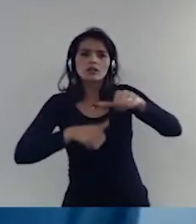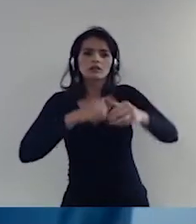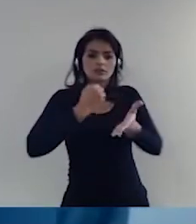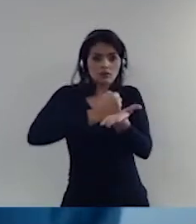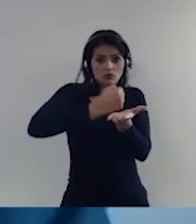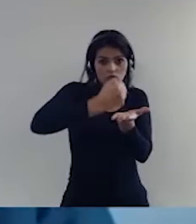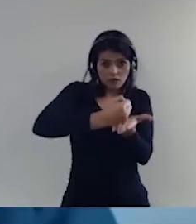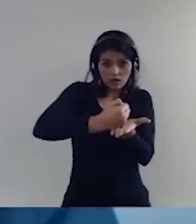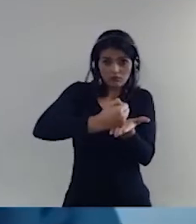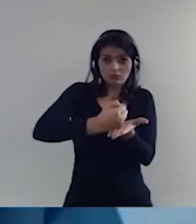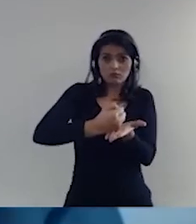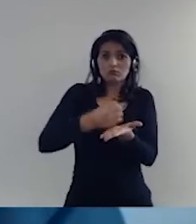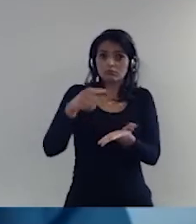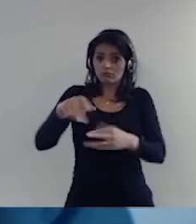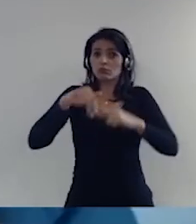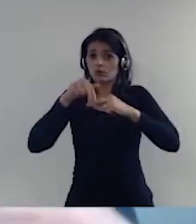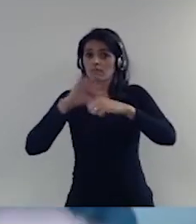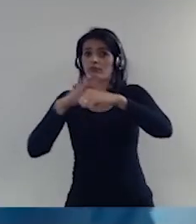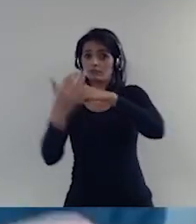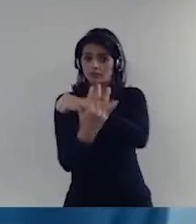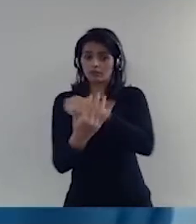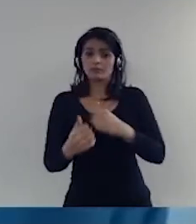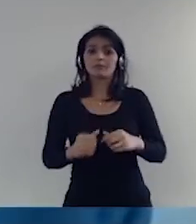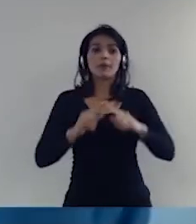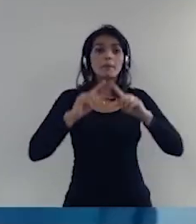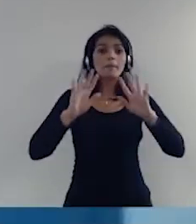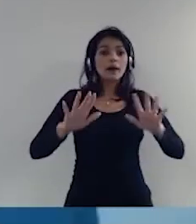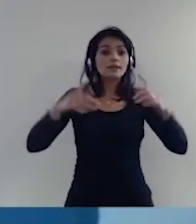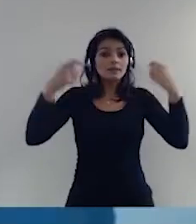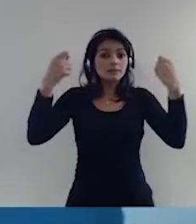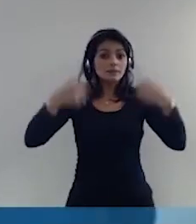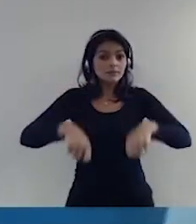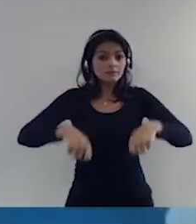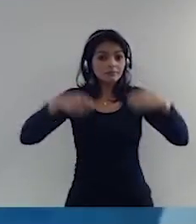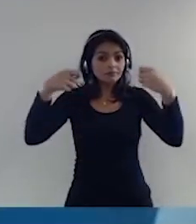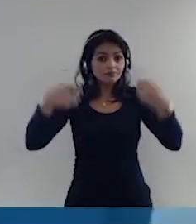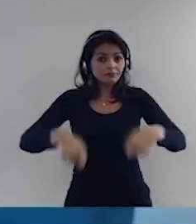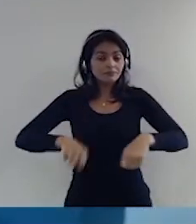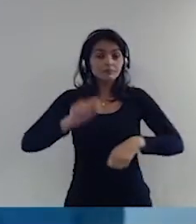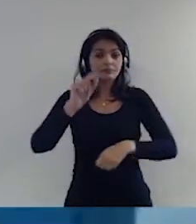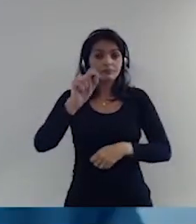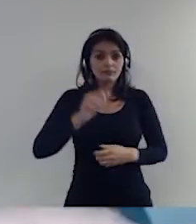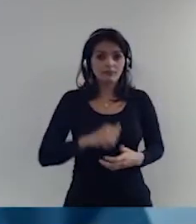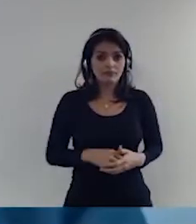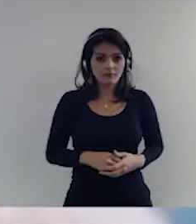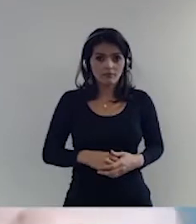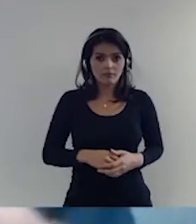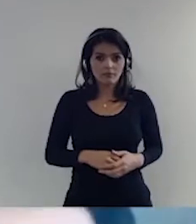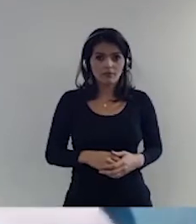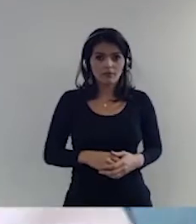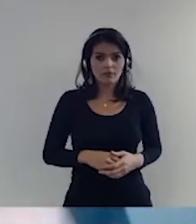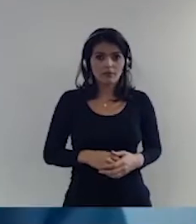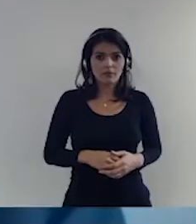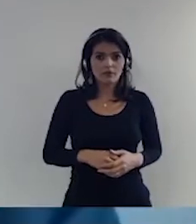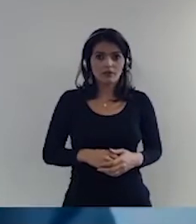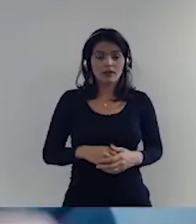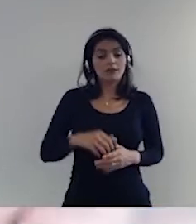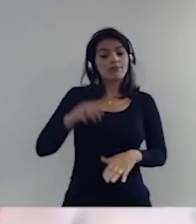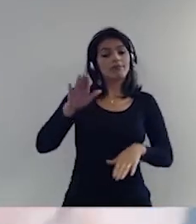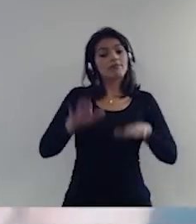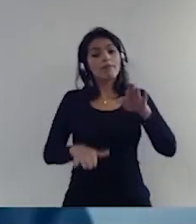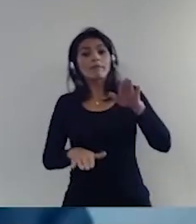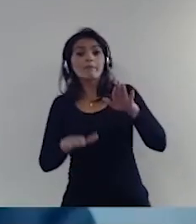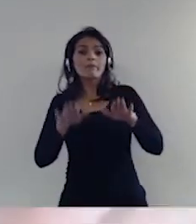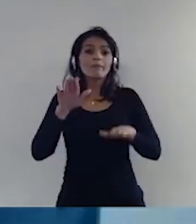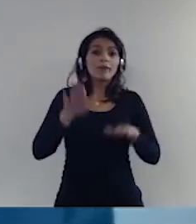contrato. Entretanto, é preciso sublinhar que esses efeitos dependem da